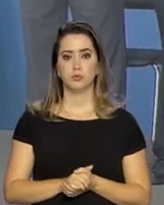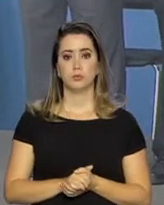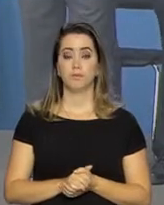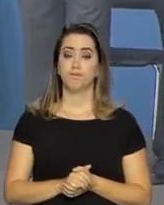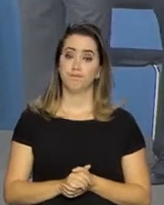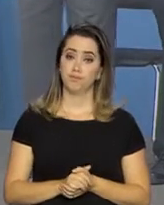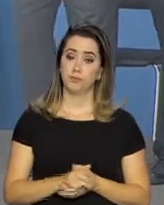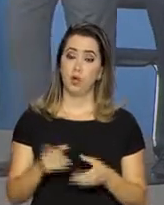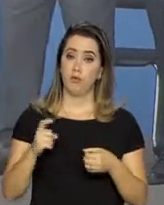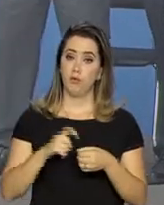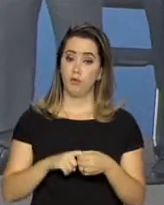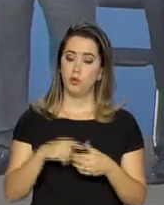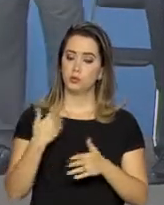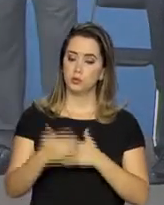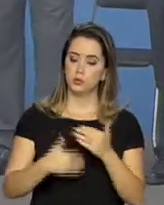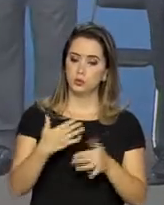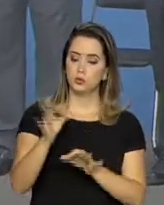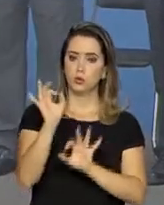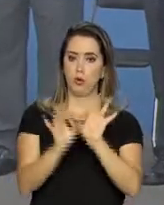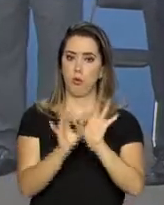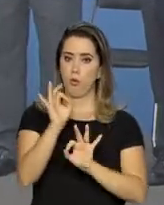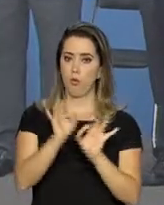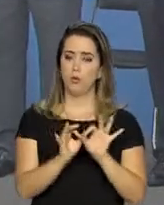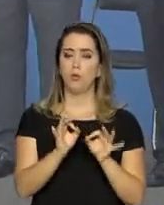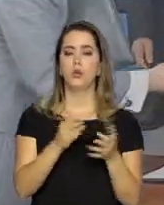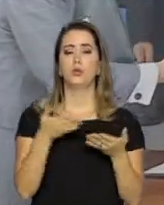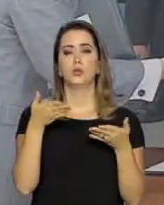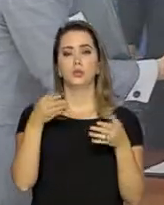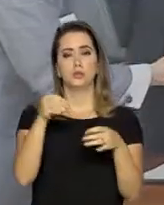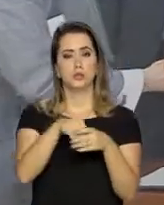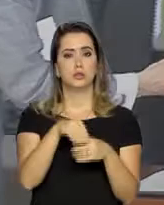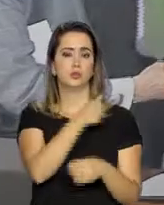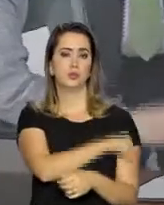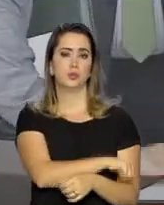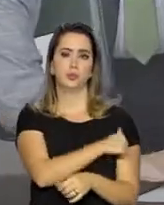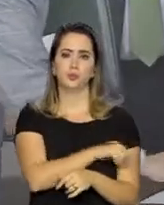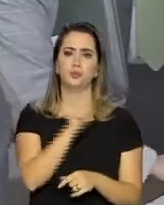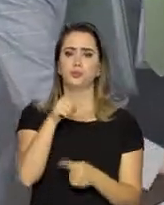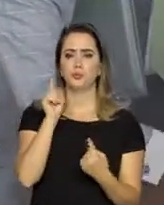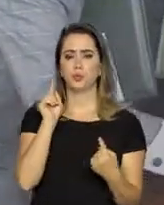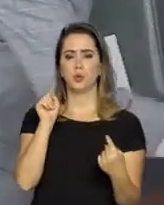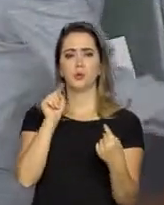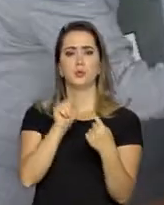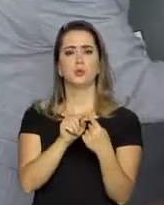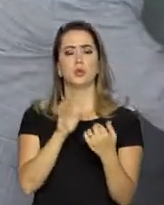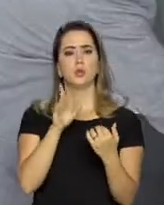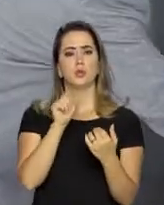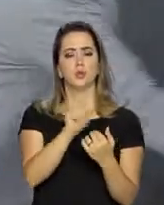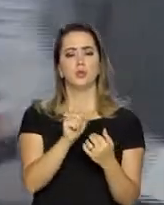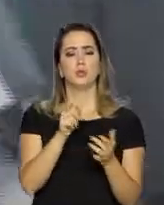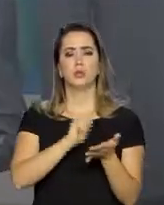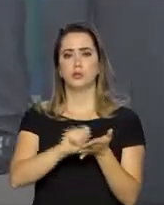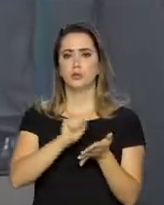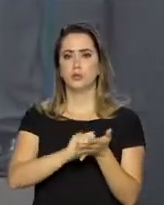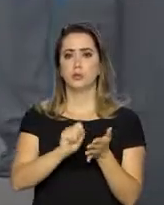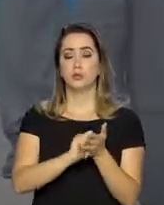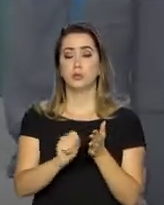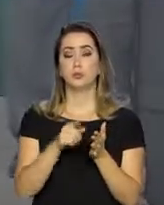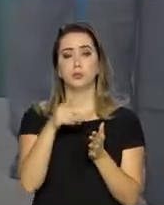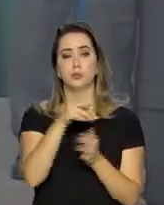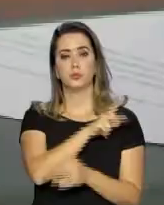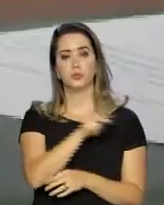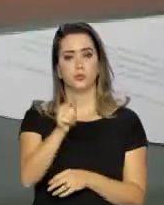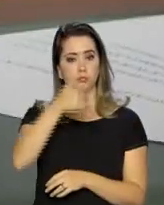restabelecer e manter a ordem pública no rio de janeiro esta é a principal justificativa do decreto assinado pelo presidente